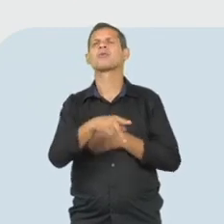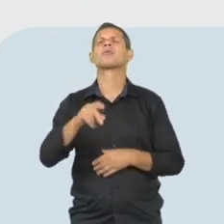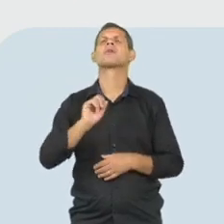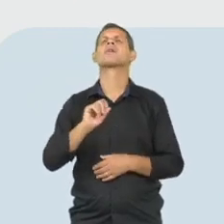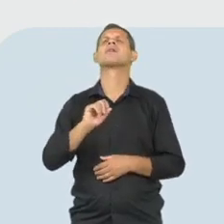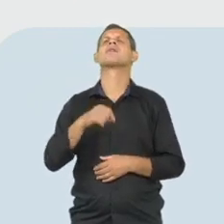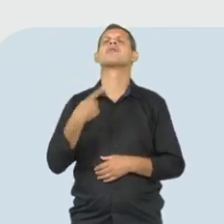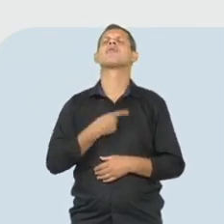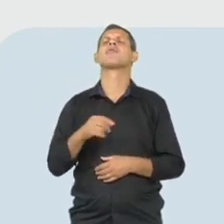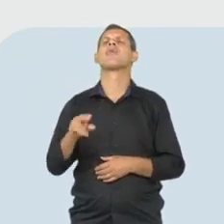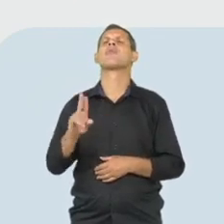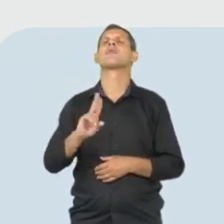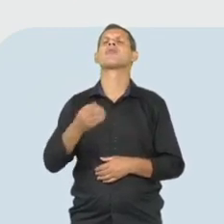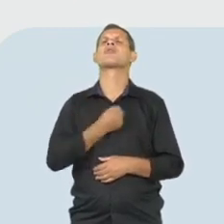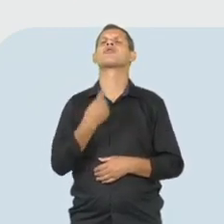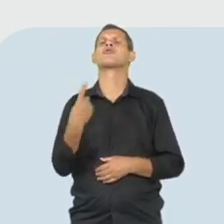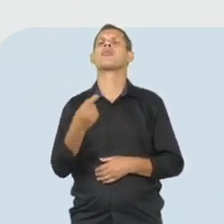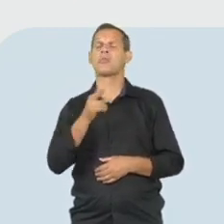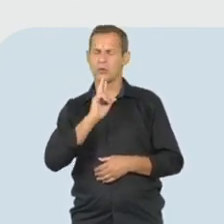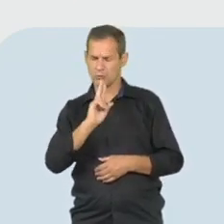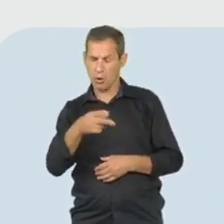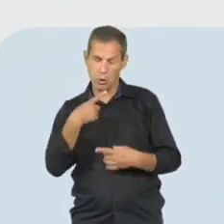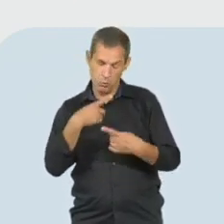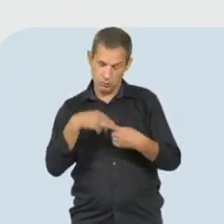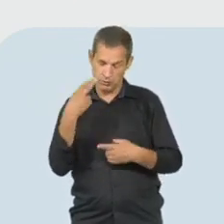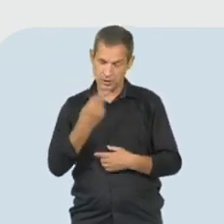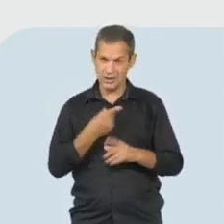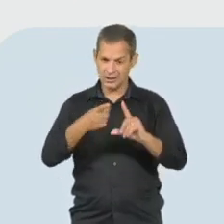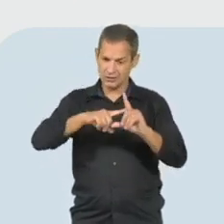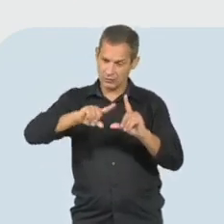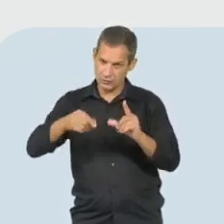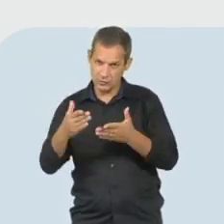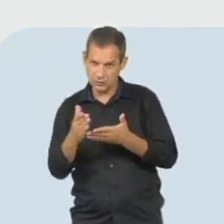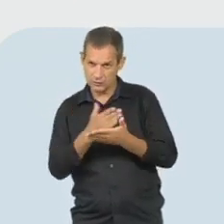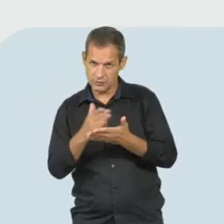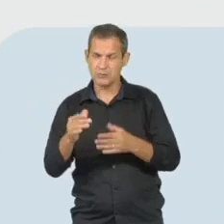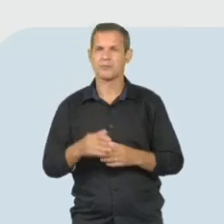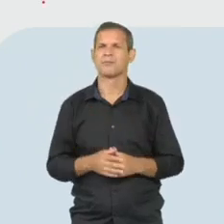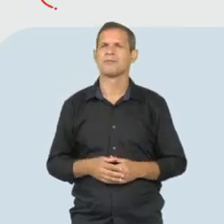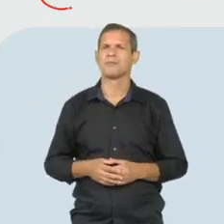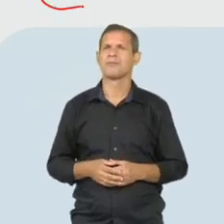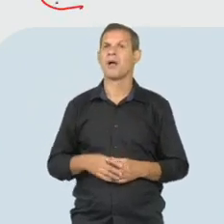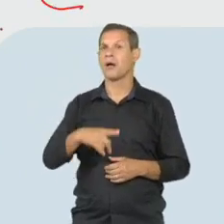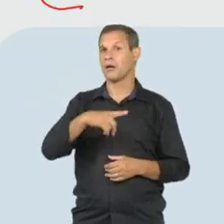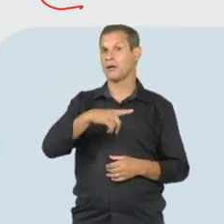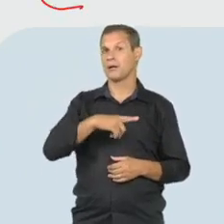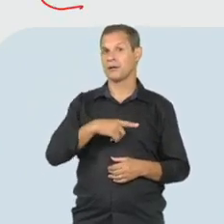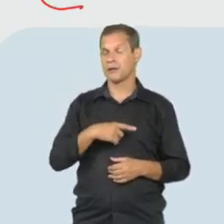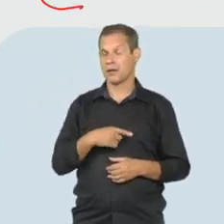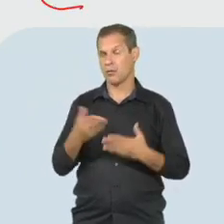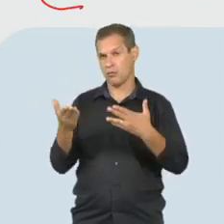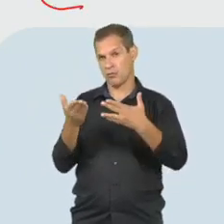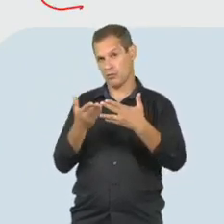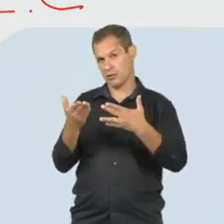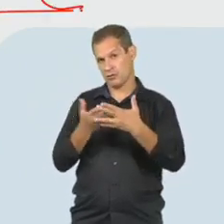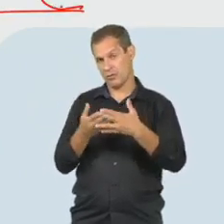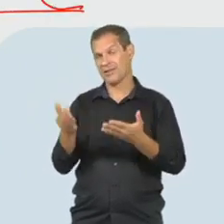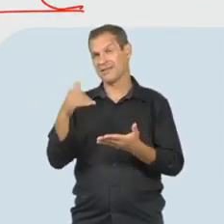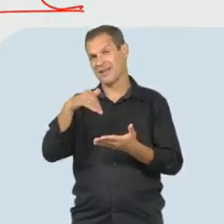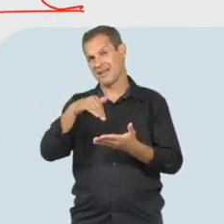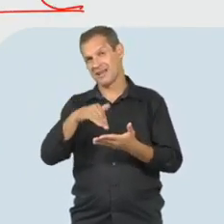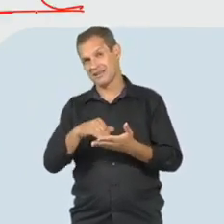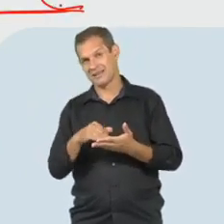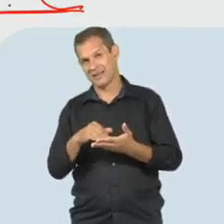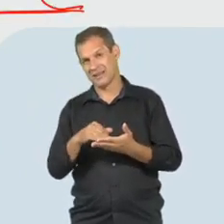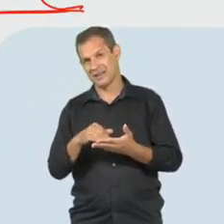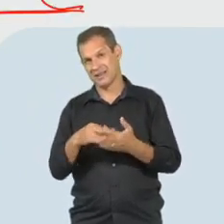vai utilizar esse número 1 aí para resolver? Porque a nossa curva de distribuição, ela tem um espaço que daqui até aqui